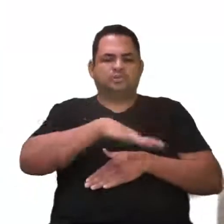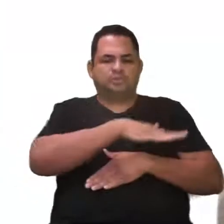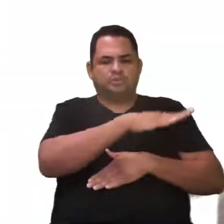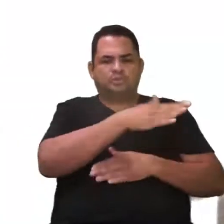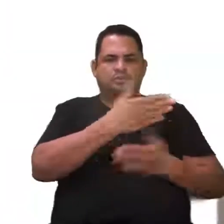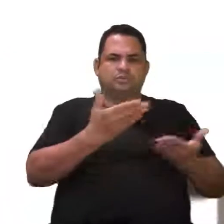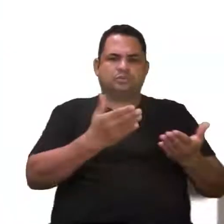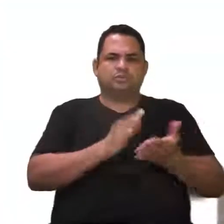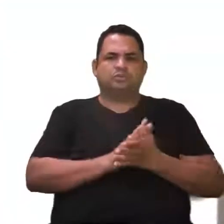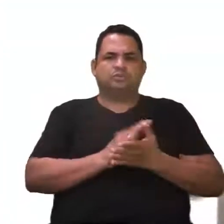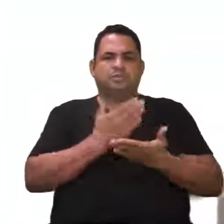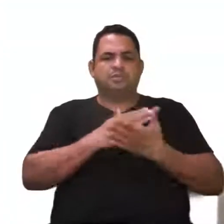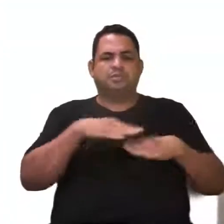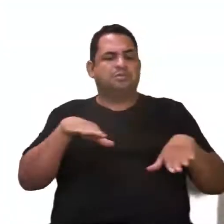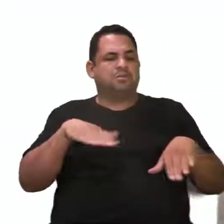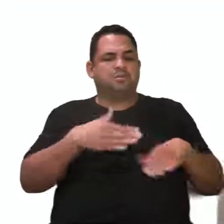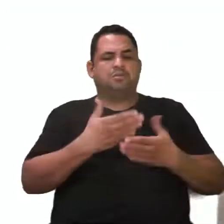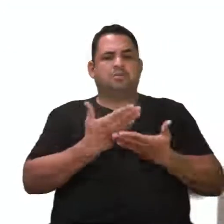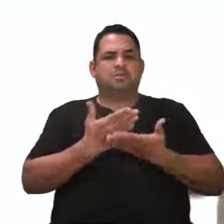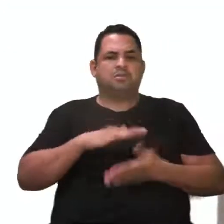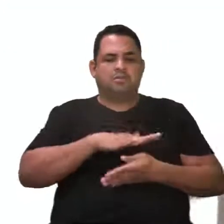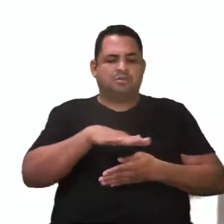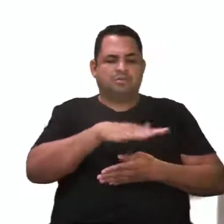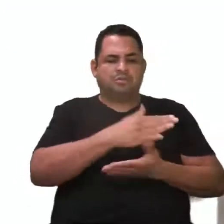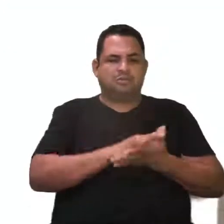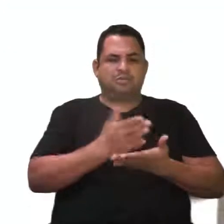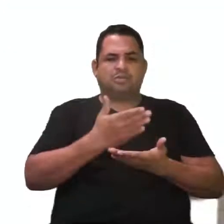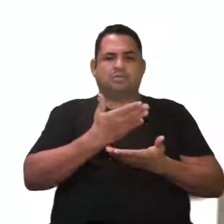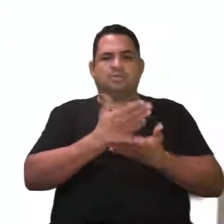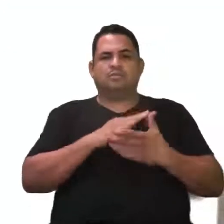caso o réptil aí foi extinto, tá?